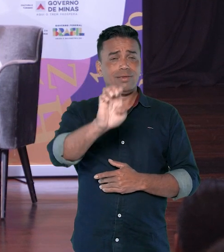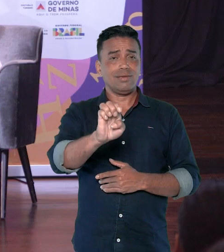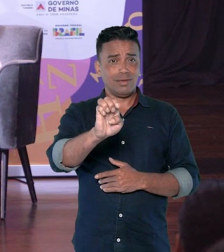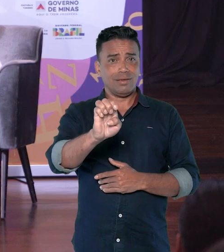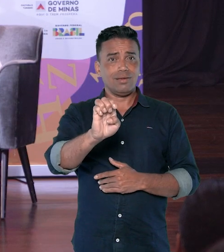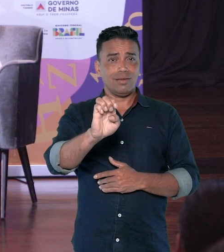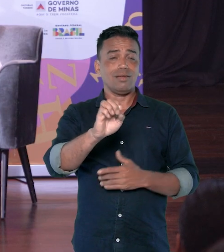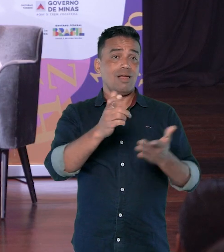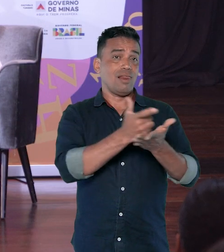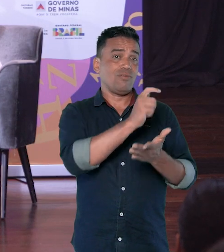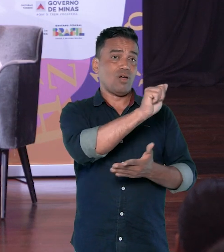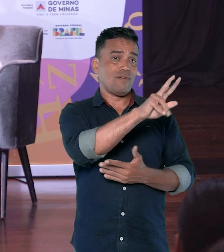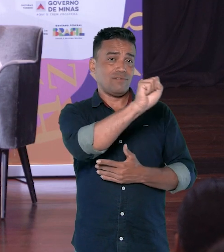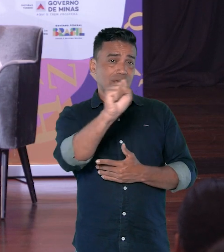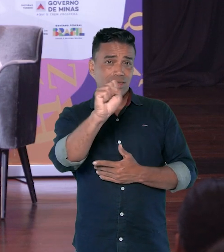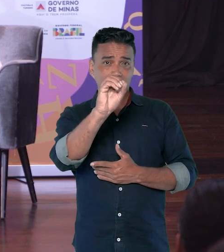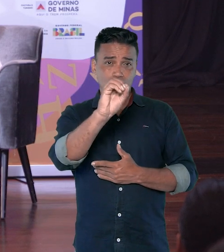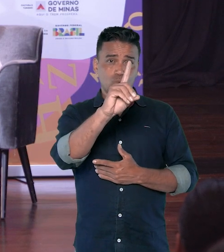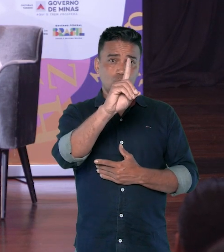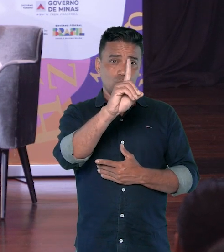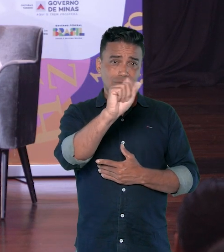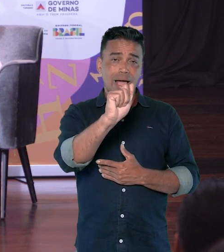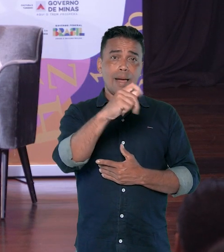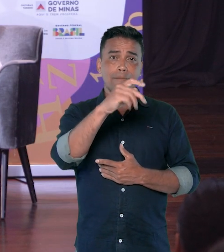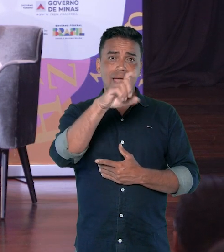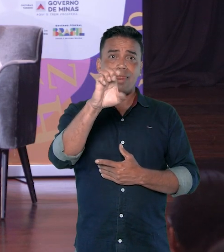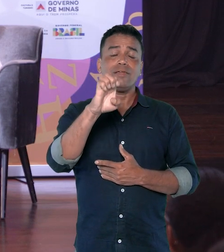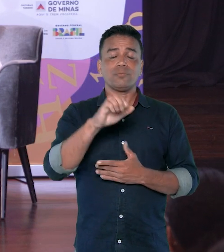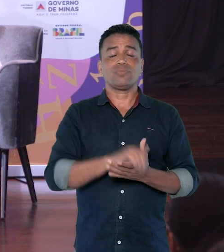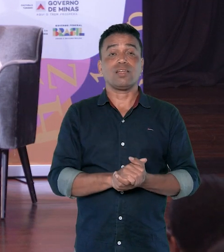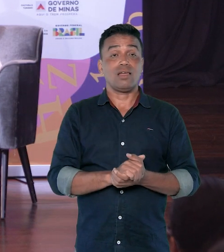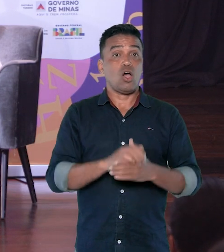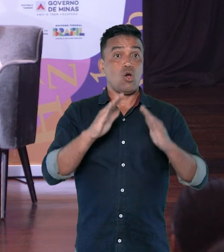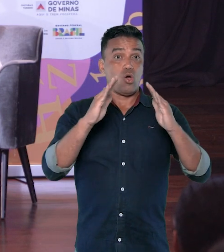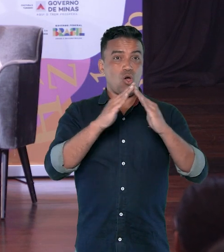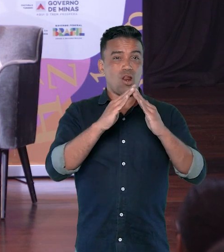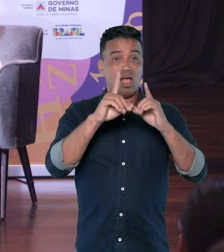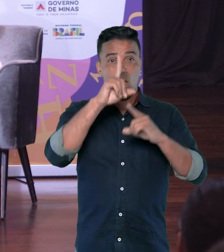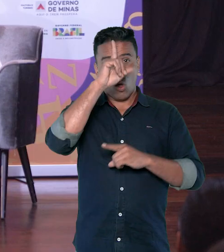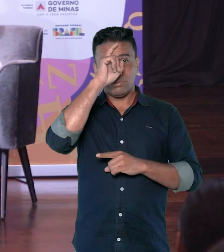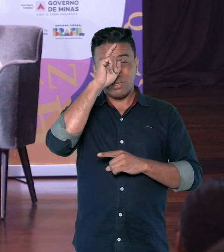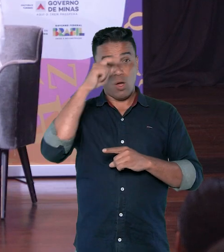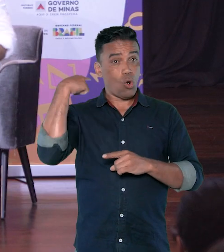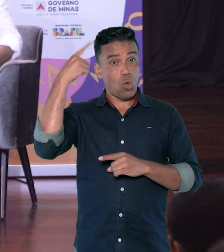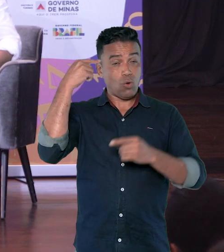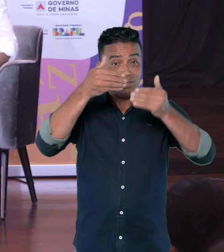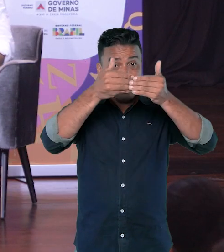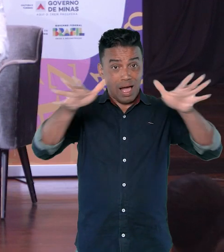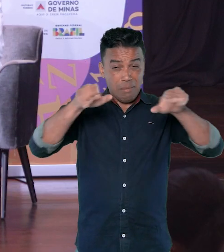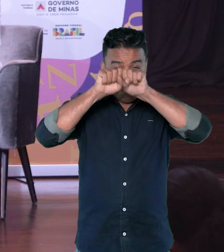manicômio e aí você tem que lidar com as mais diversas